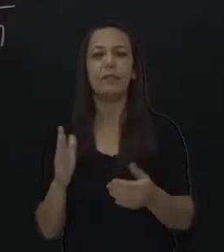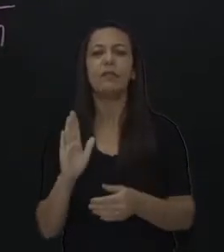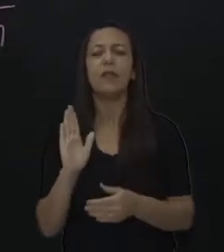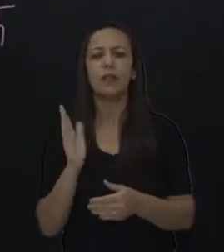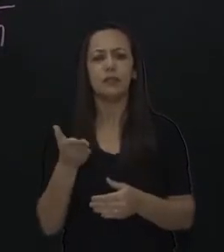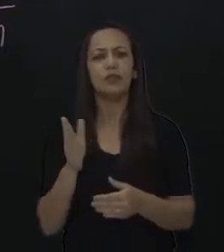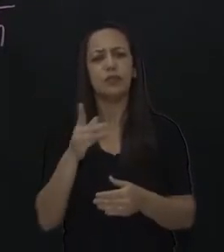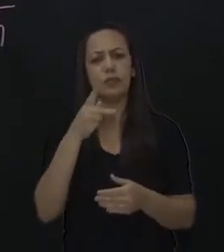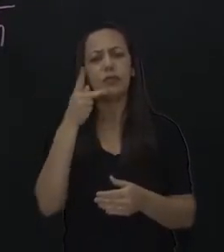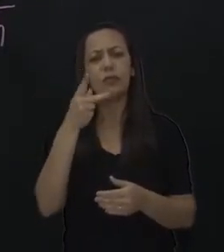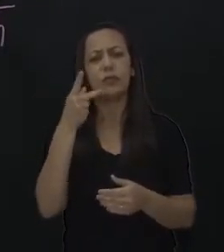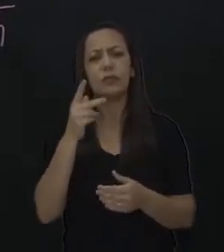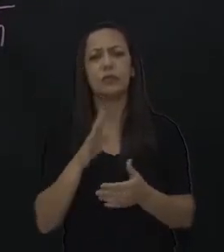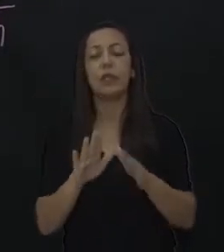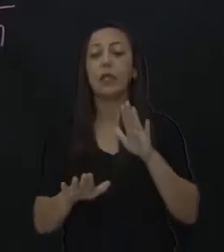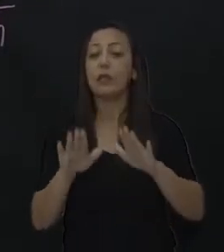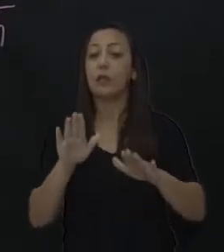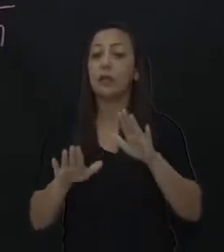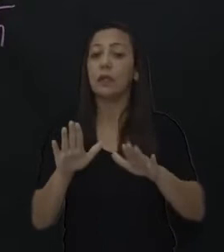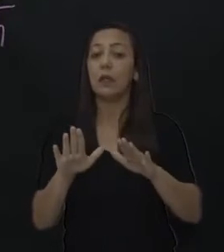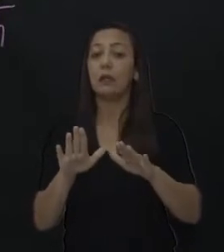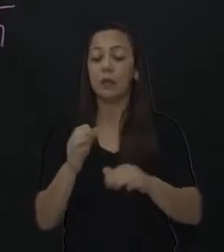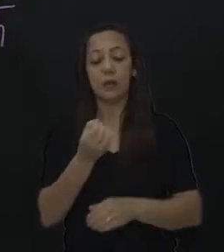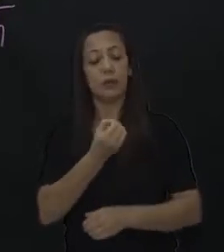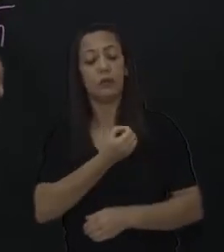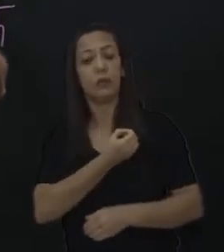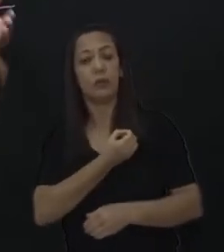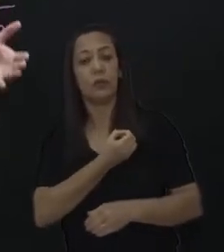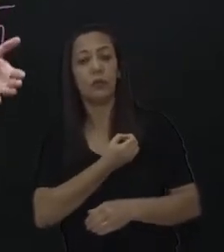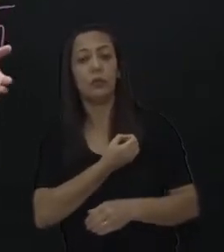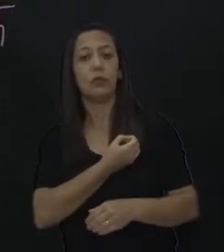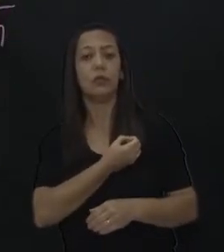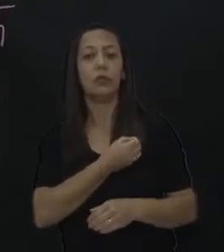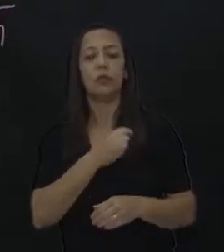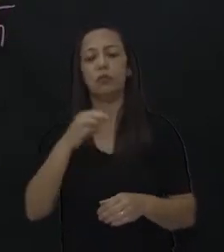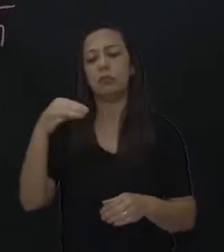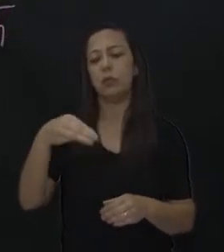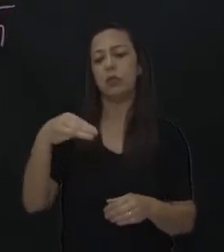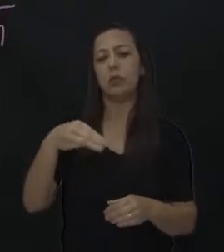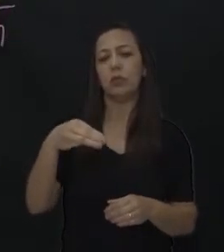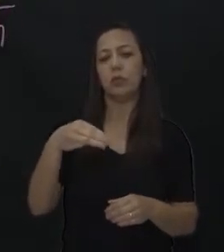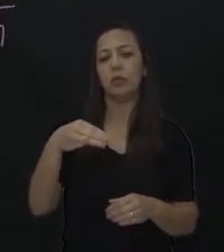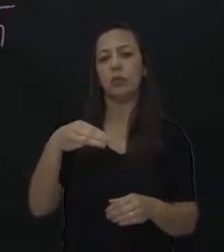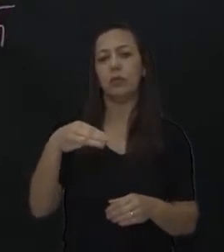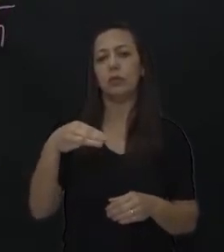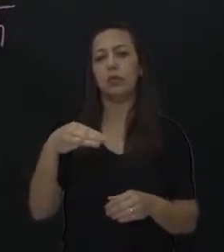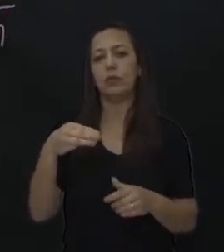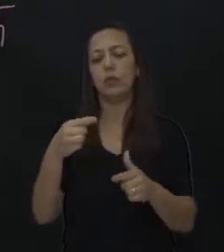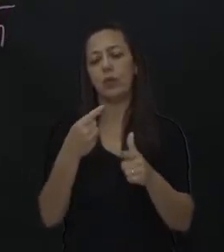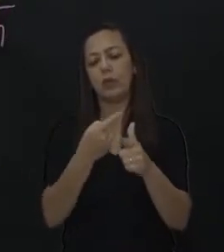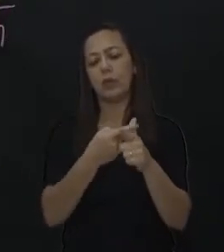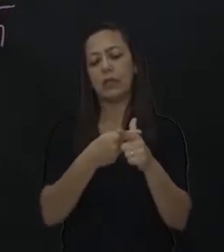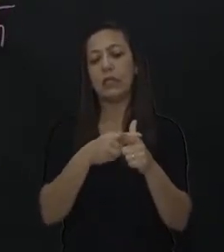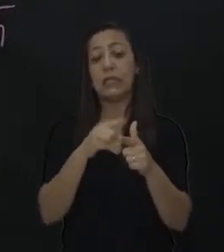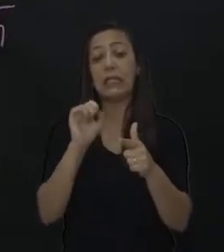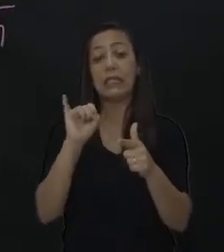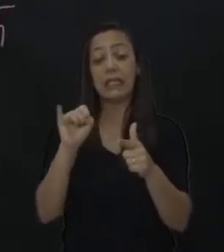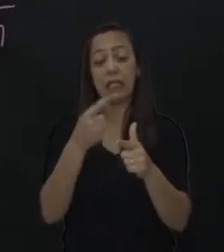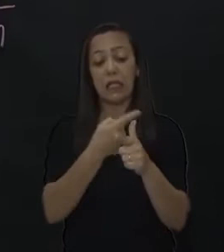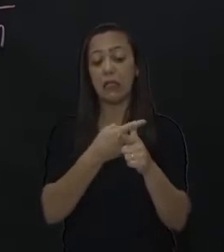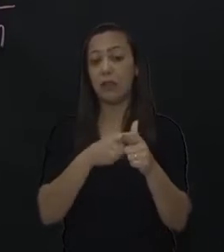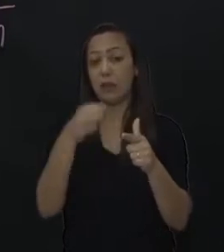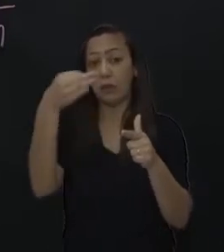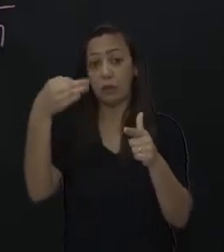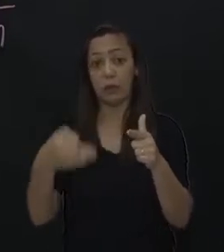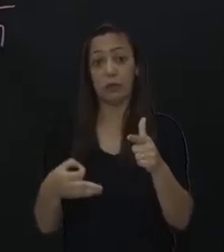falei agora há pouco, dependendo do valor que você tenha de minutos, se a divisão não for exata, é